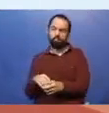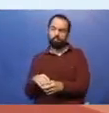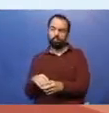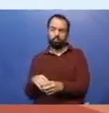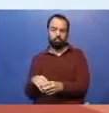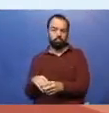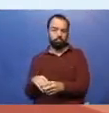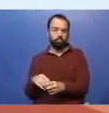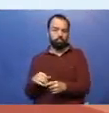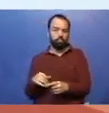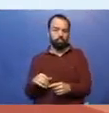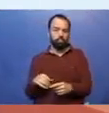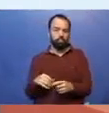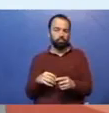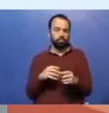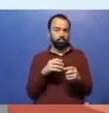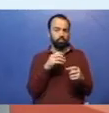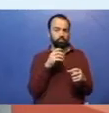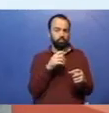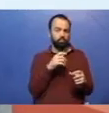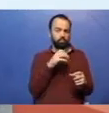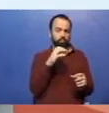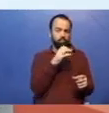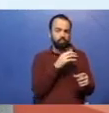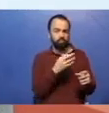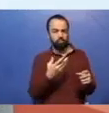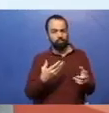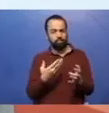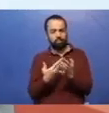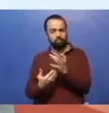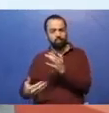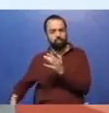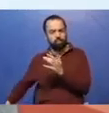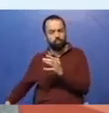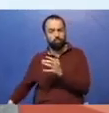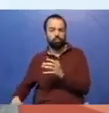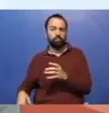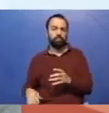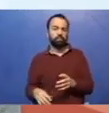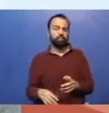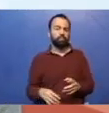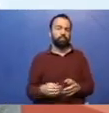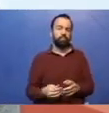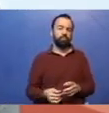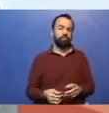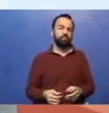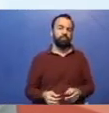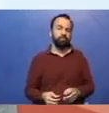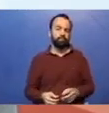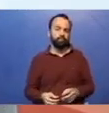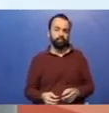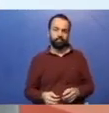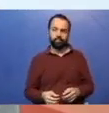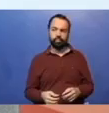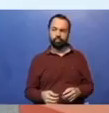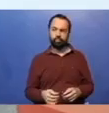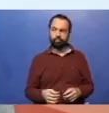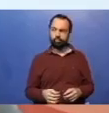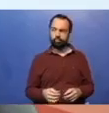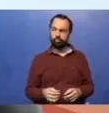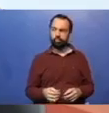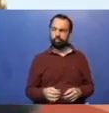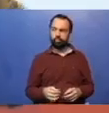eu retirei esse gelo e trouxe para um ambiente de temperatura natural, ele ganhou calor.